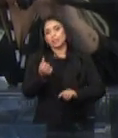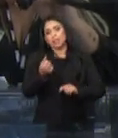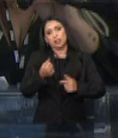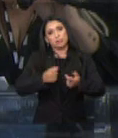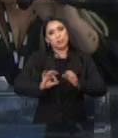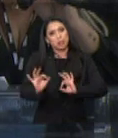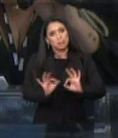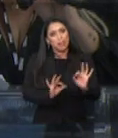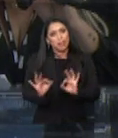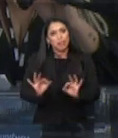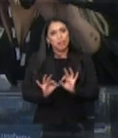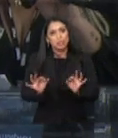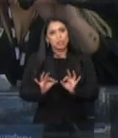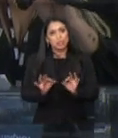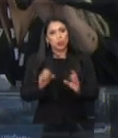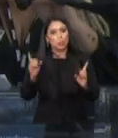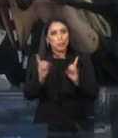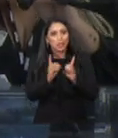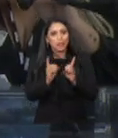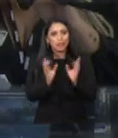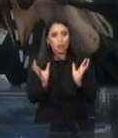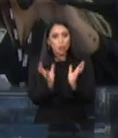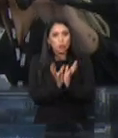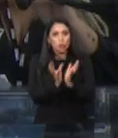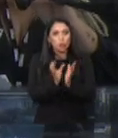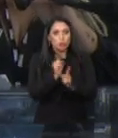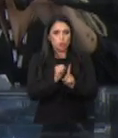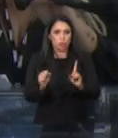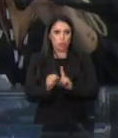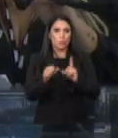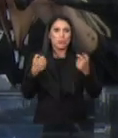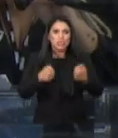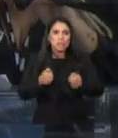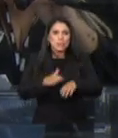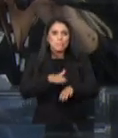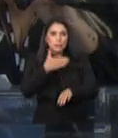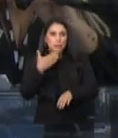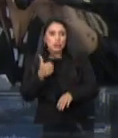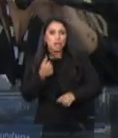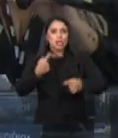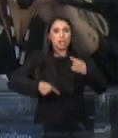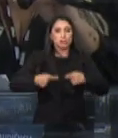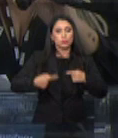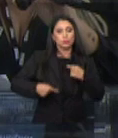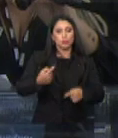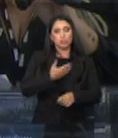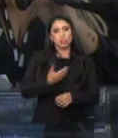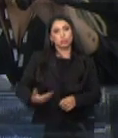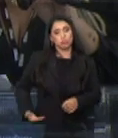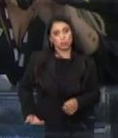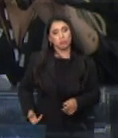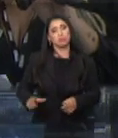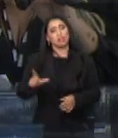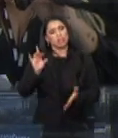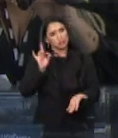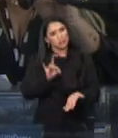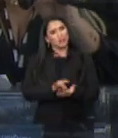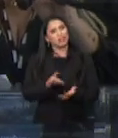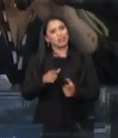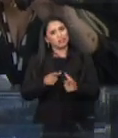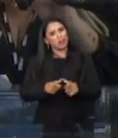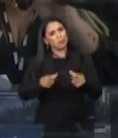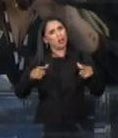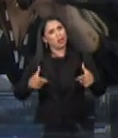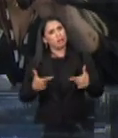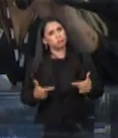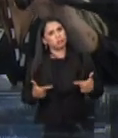desse grupo social é preciso melhorar as políticas públicas para que de fato se abranja e promovam